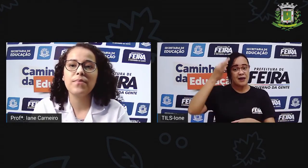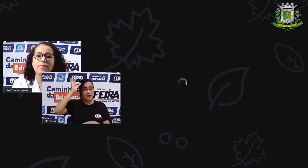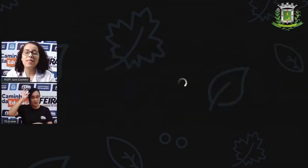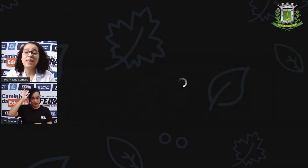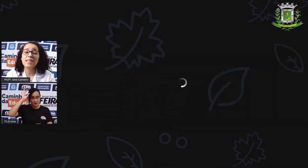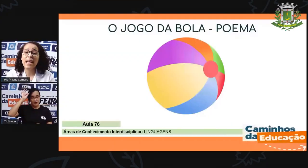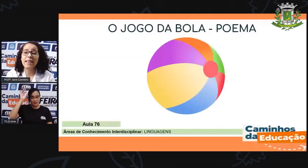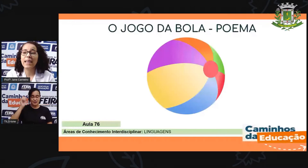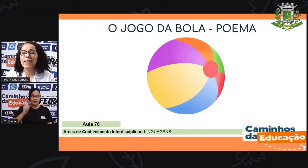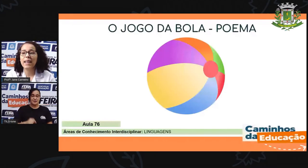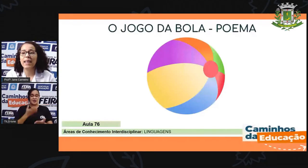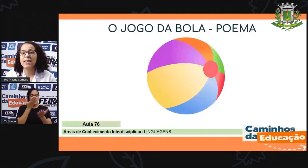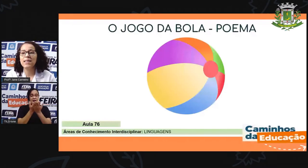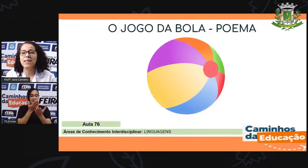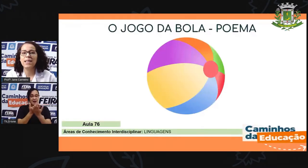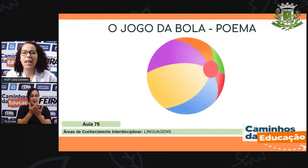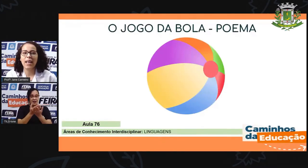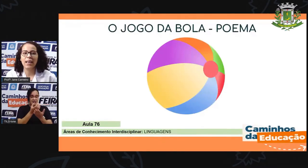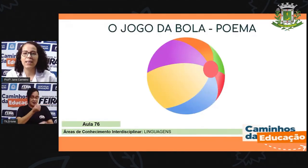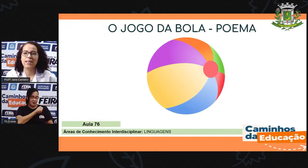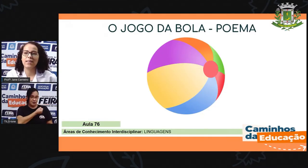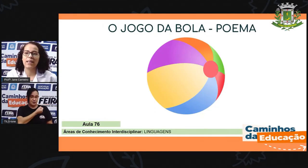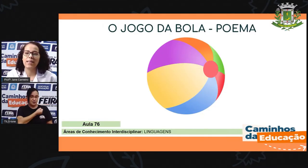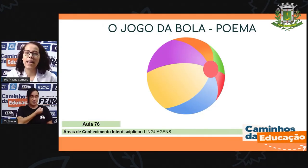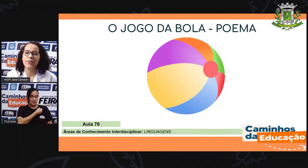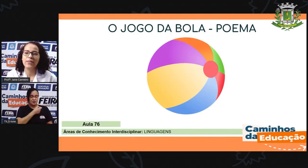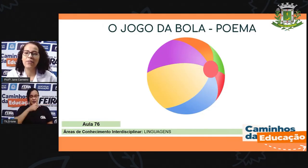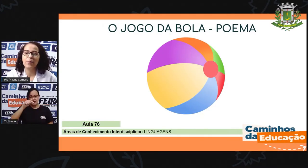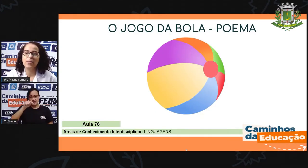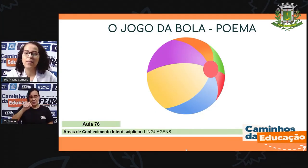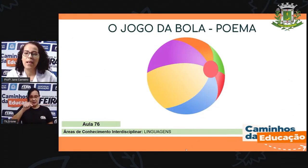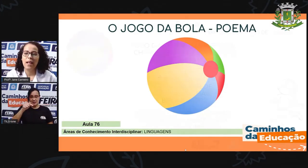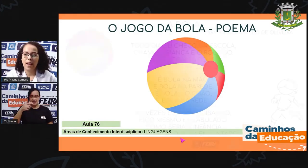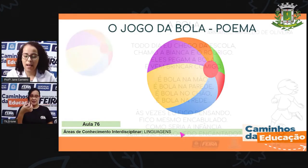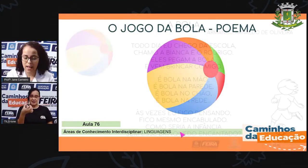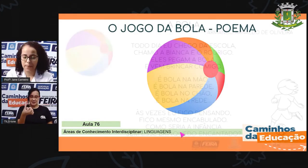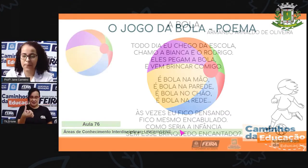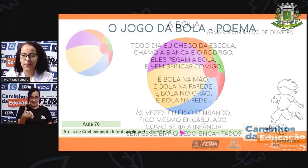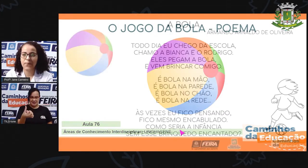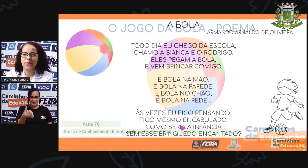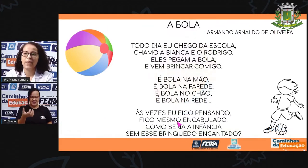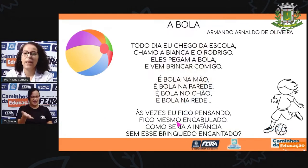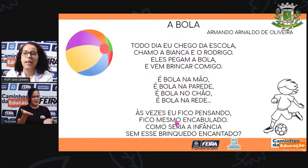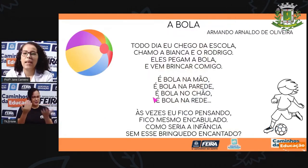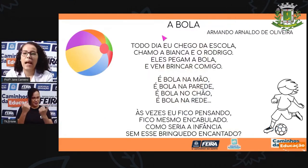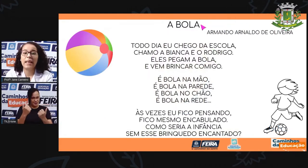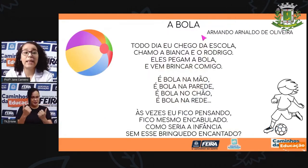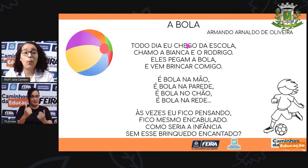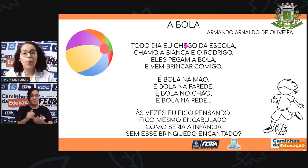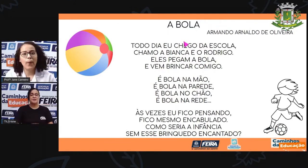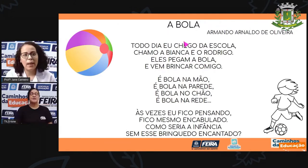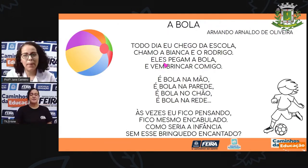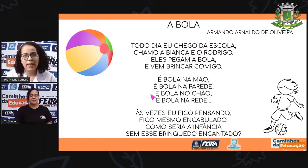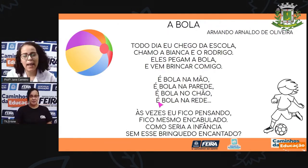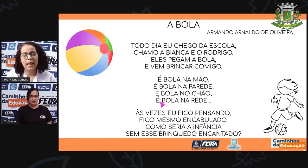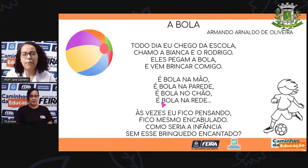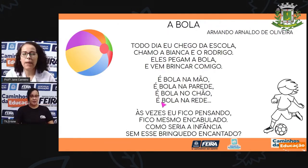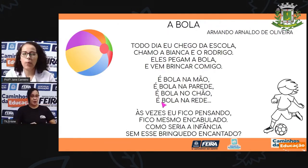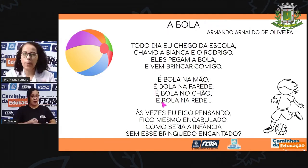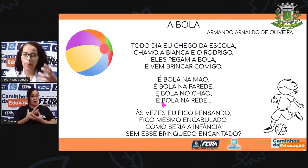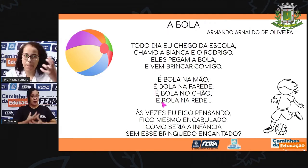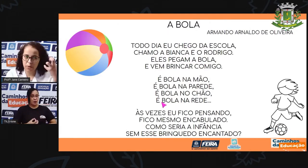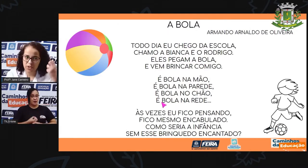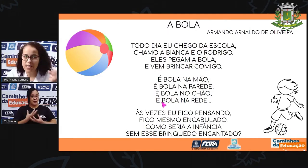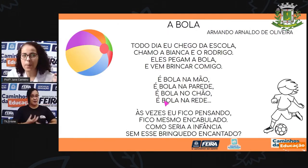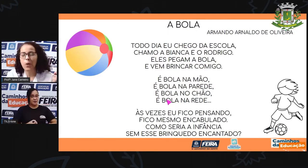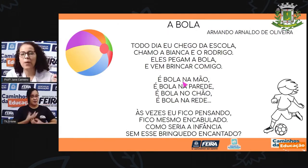76, certo? Então vamos lá. Aqui está o poema, né? Linda,